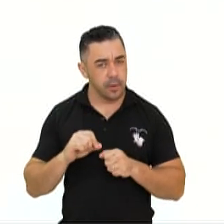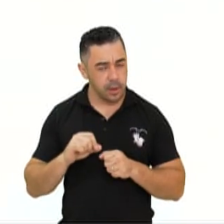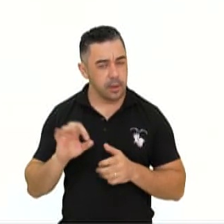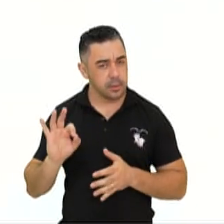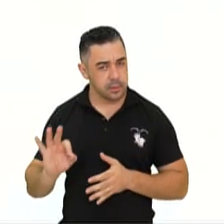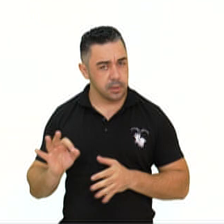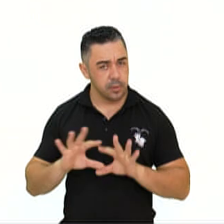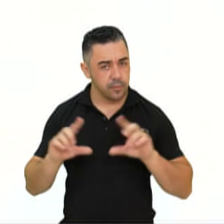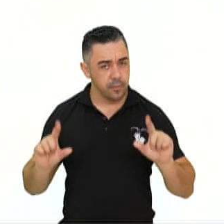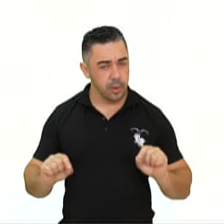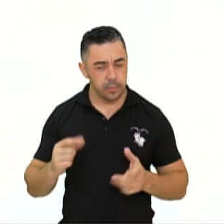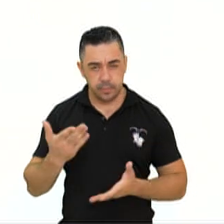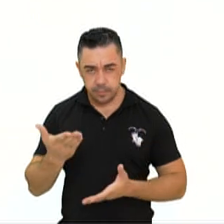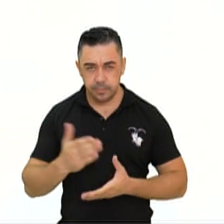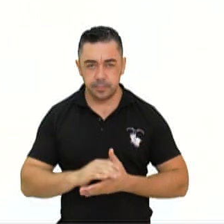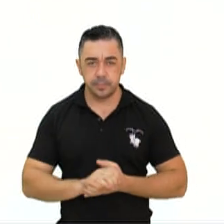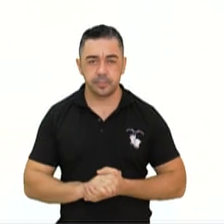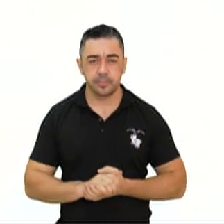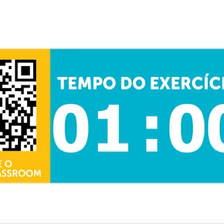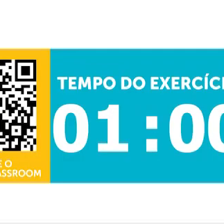para resolver o exercício.